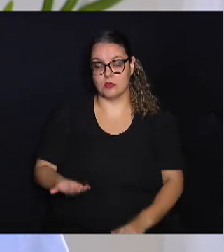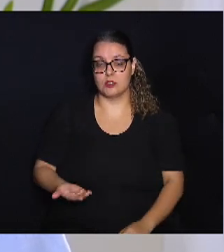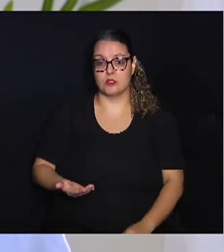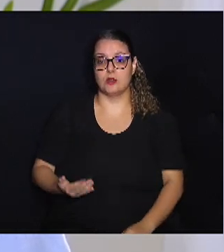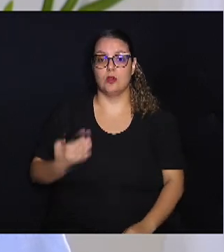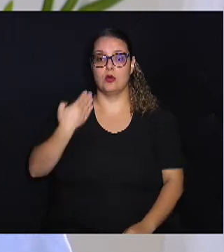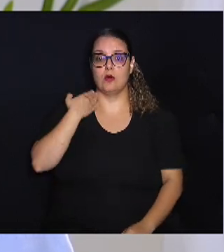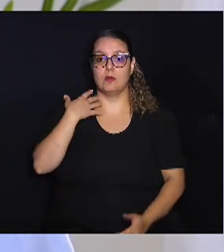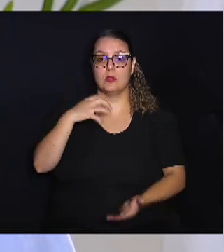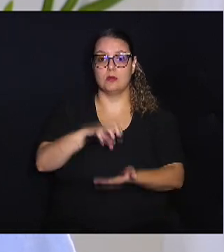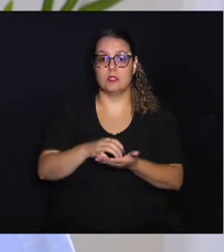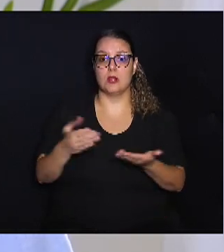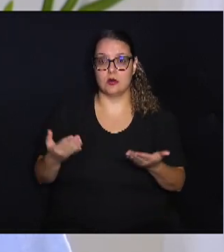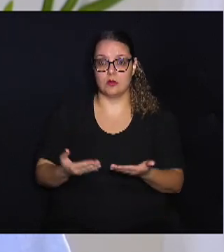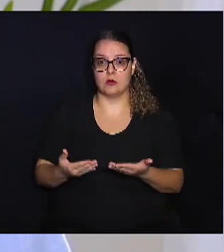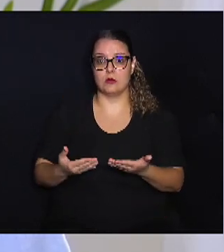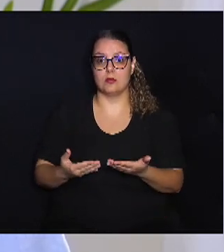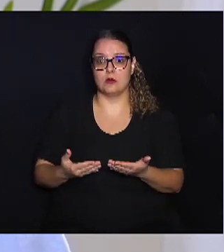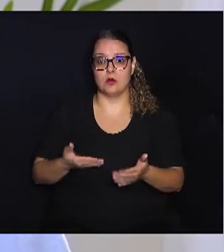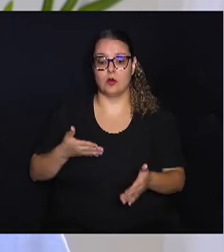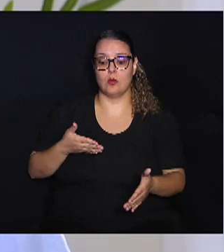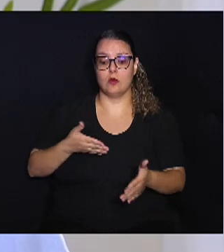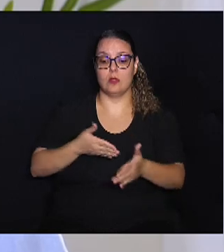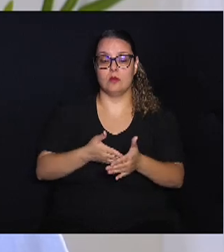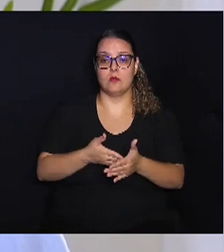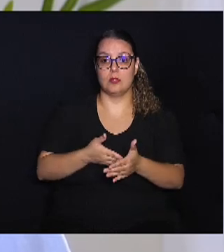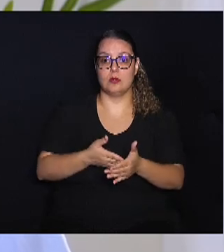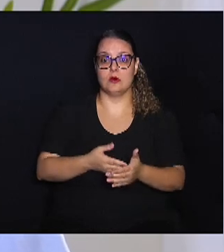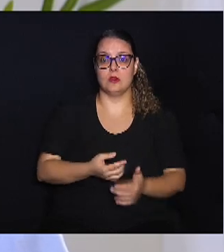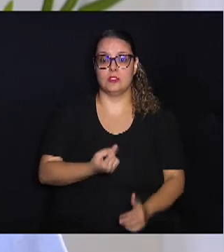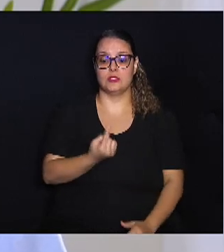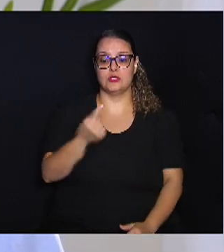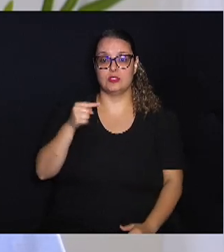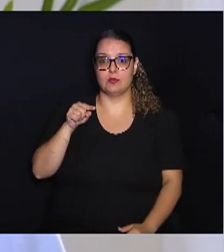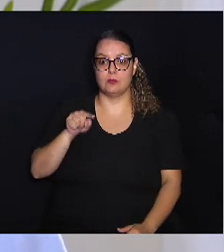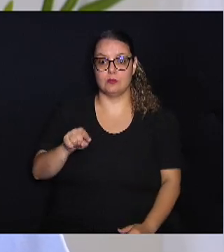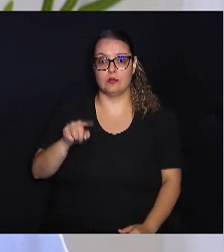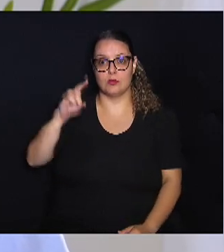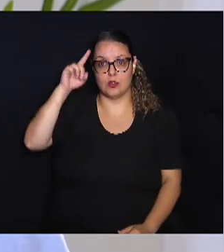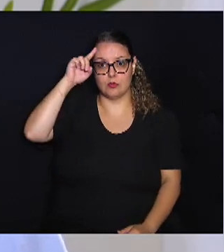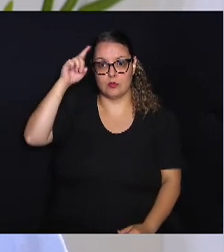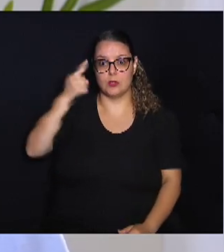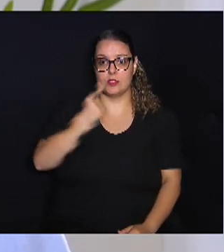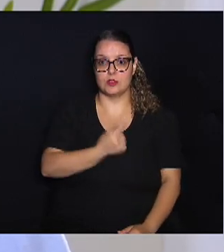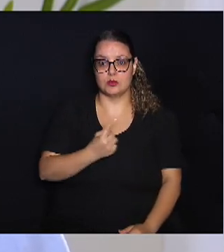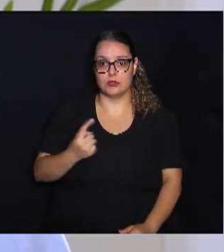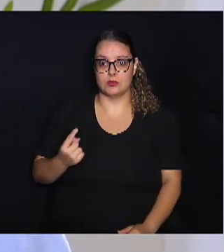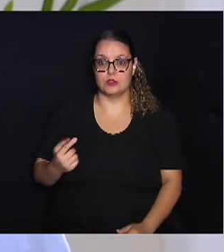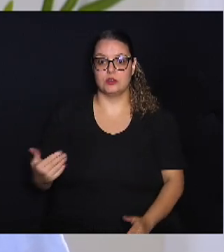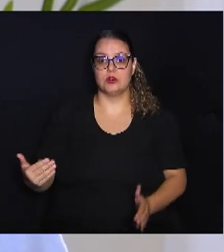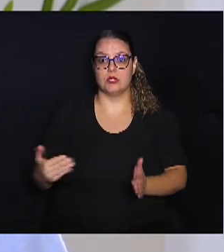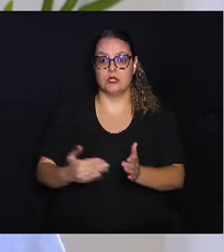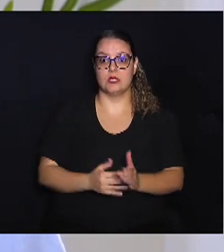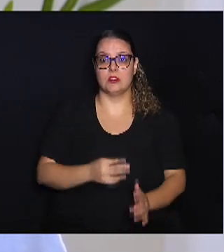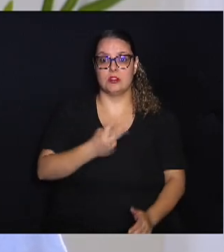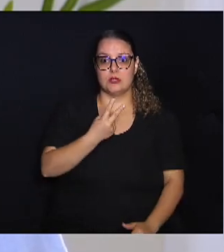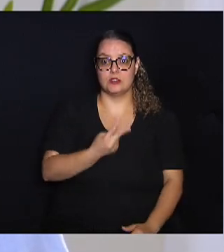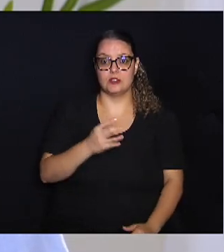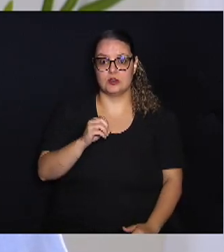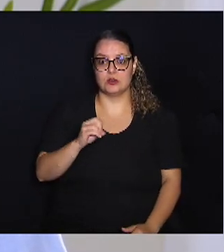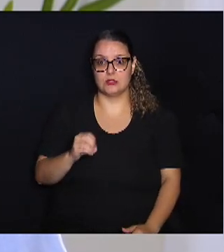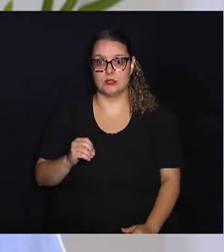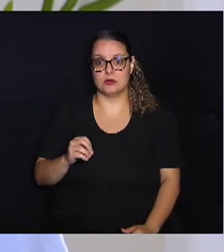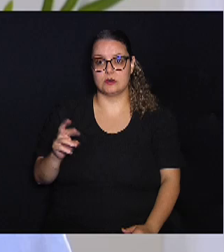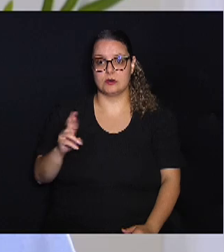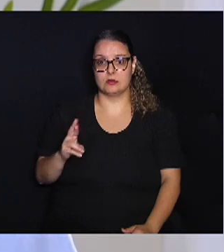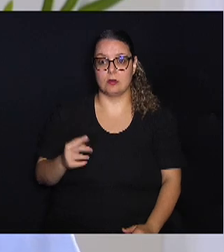Central agora colocou um limite de até R$1.000 por dia e de até R$200 para